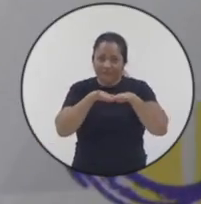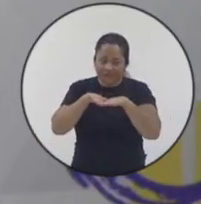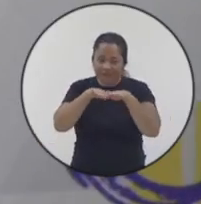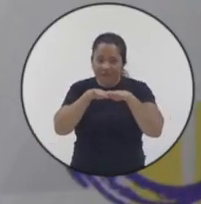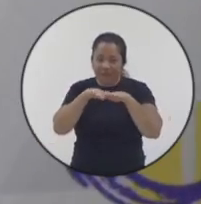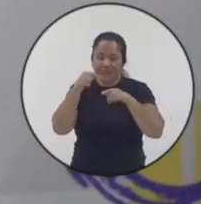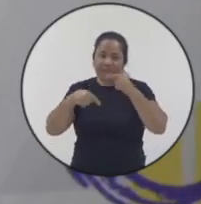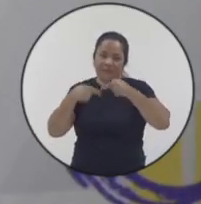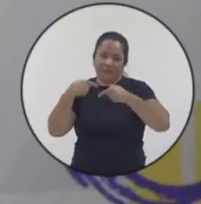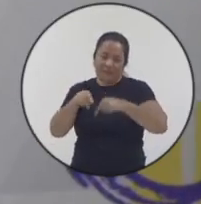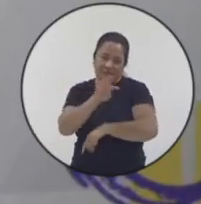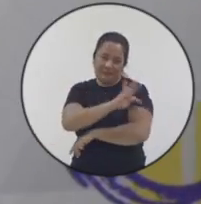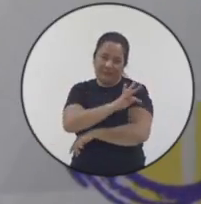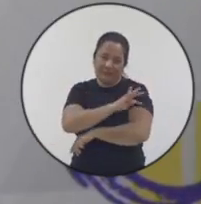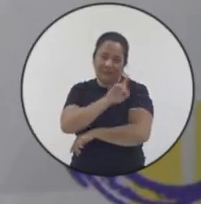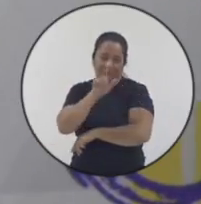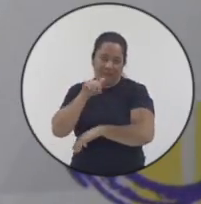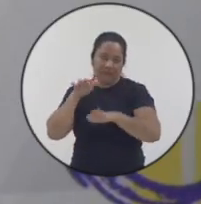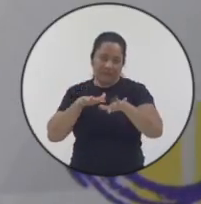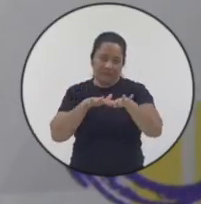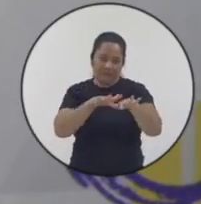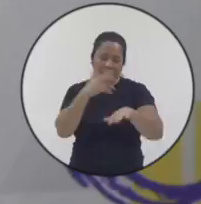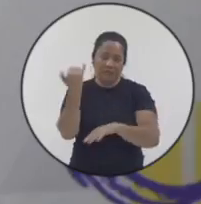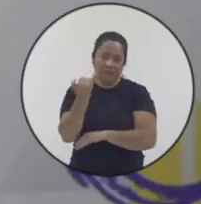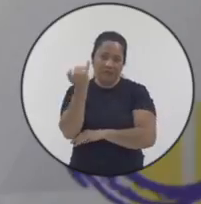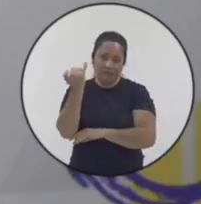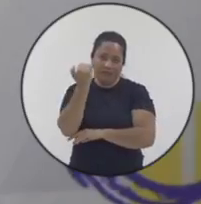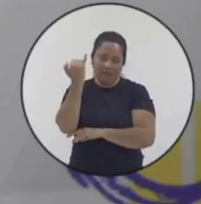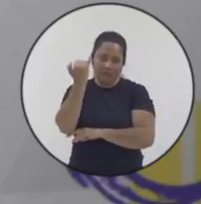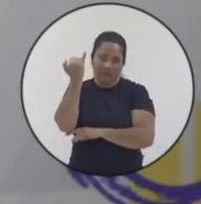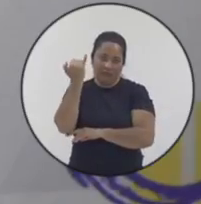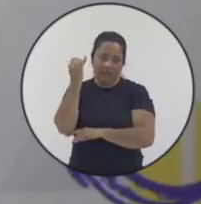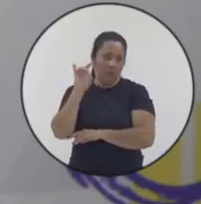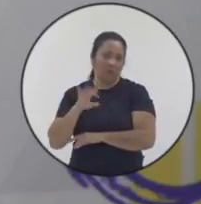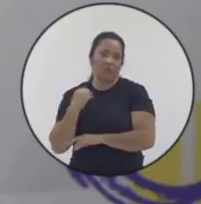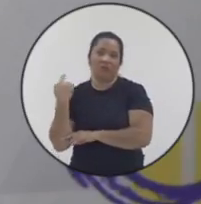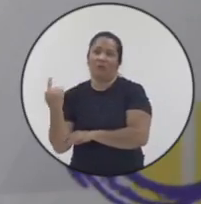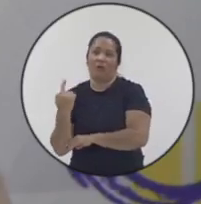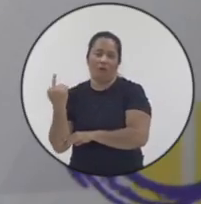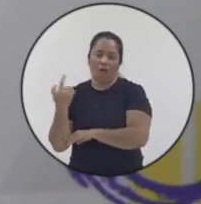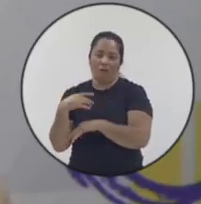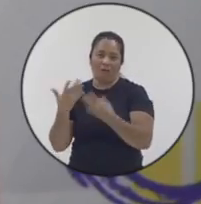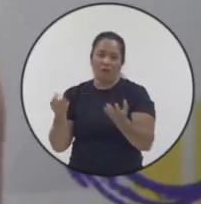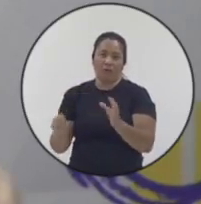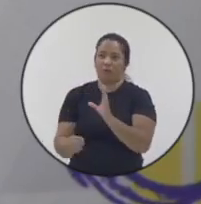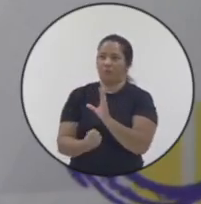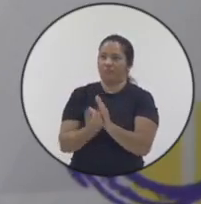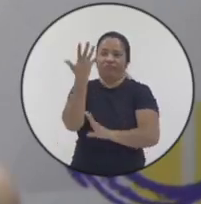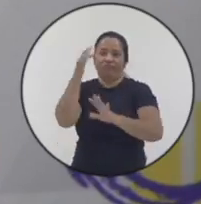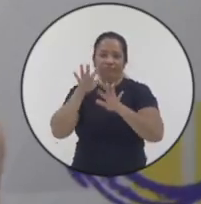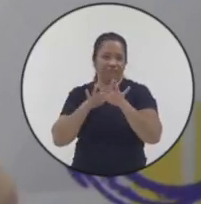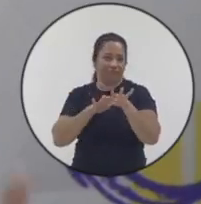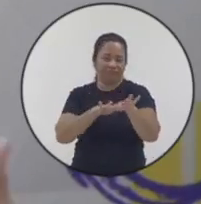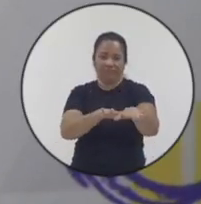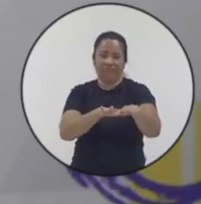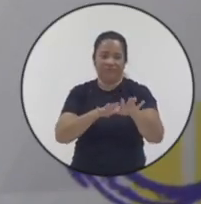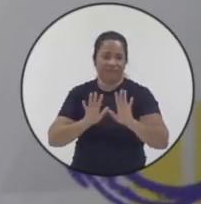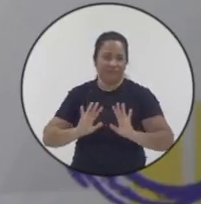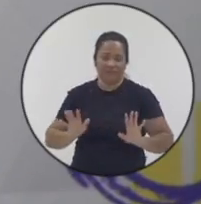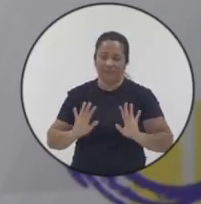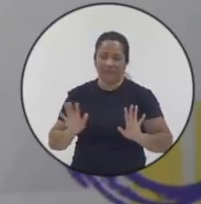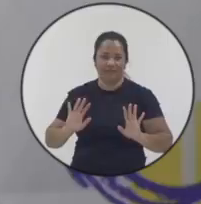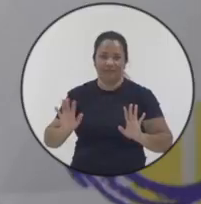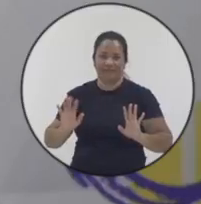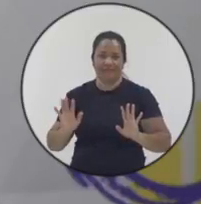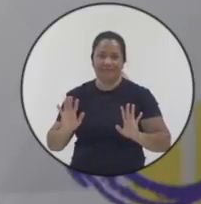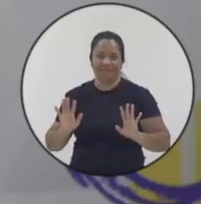técnica. Então, isso é também um movimento importante, mas que não é um movimento à toa. Não é um movimento que caiu dos céus ou que o contexto melhorou e que as pessoas ficaram bondosas.